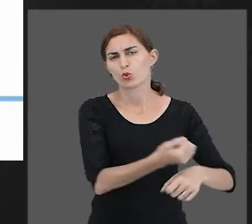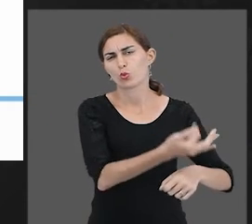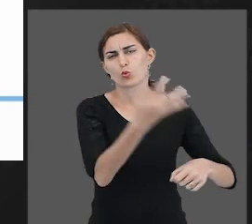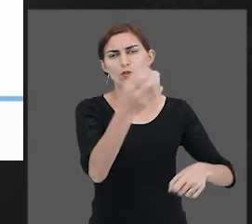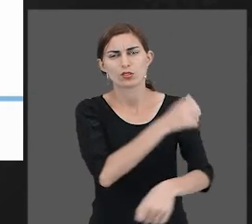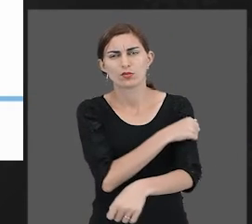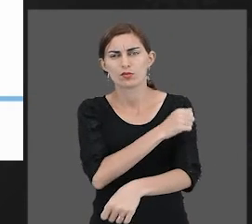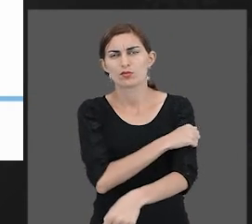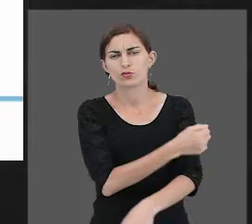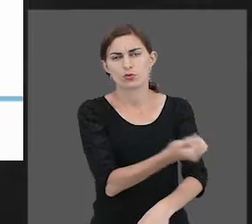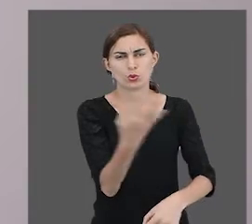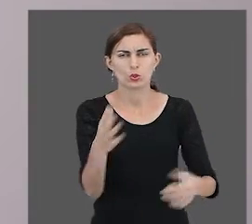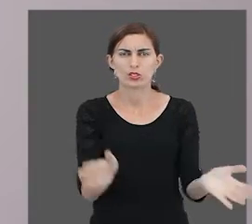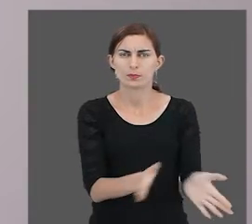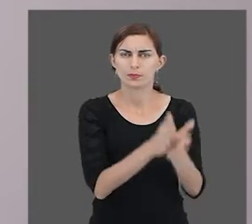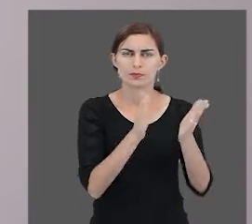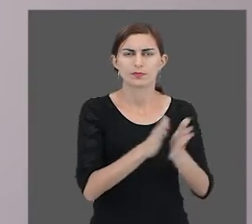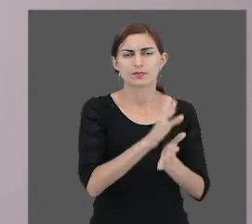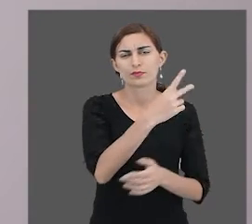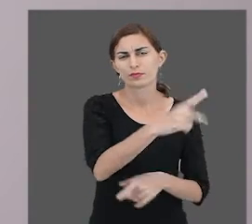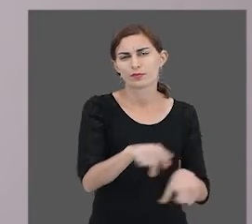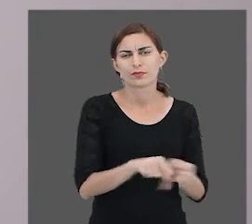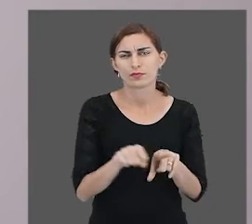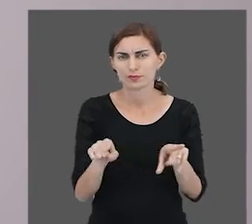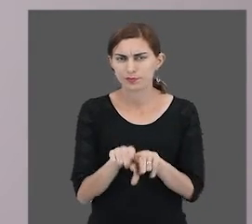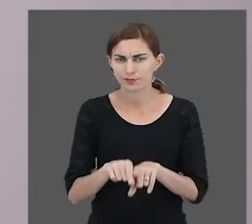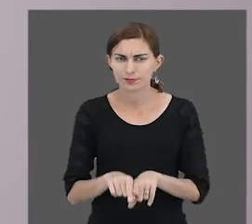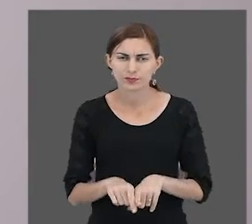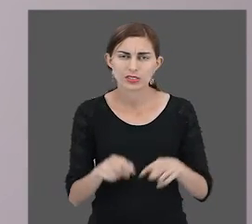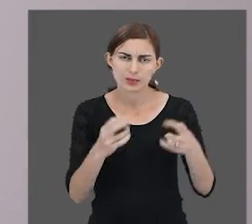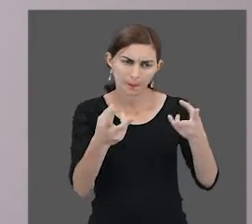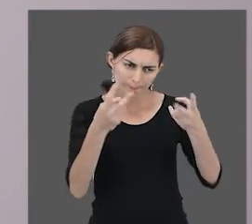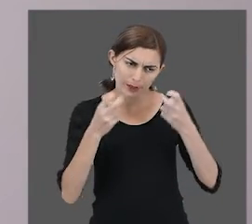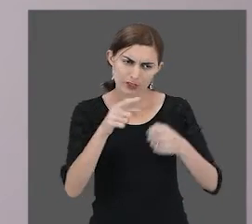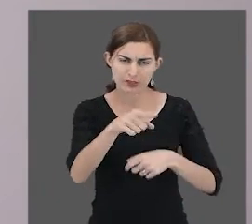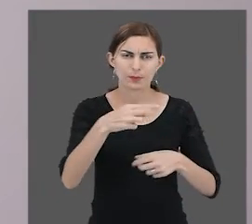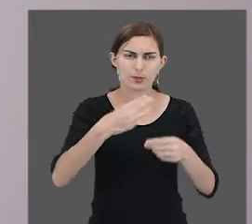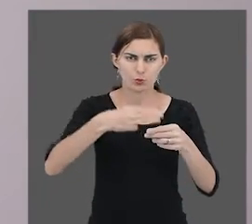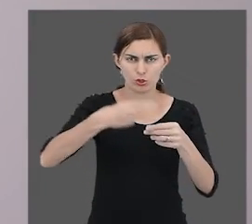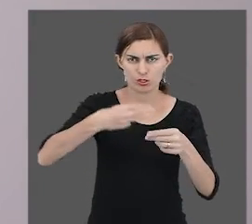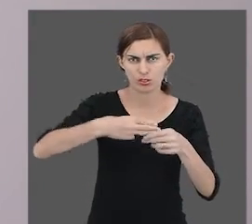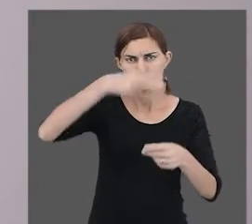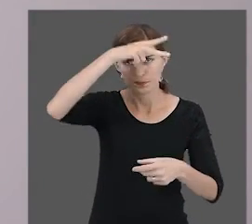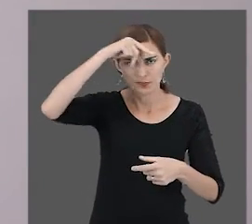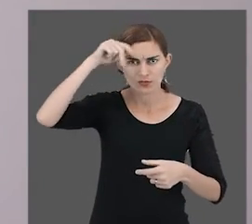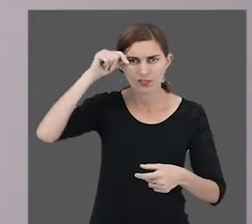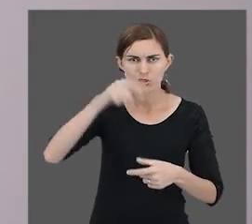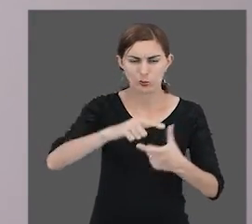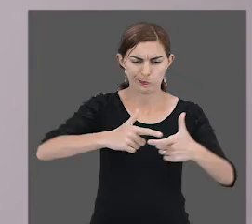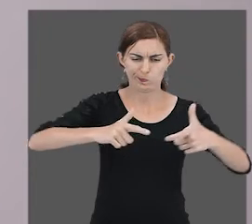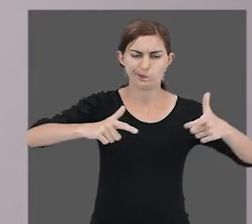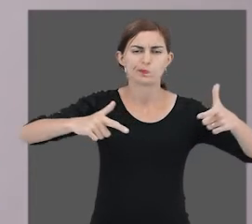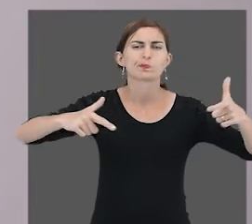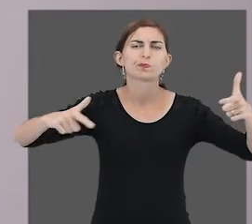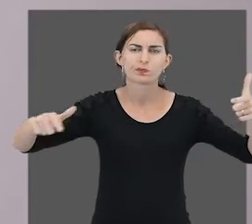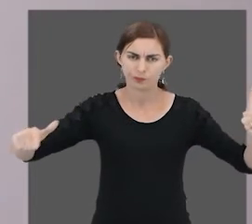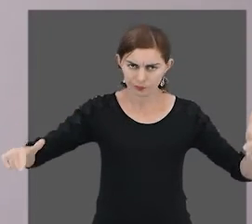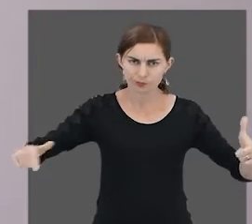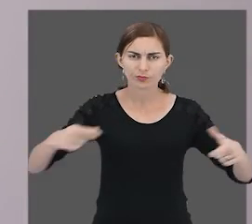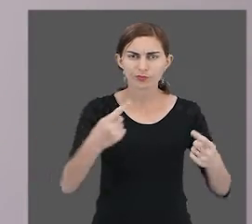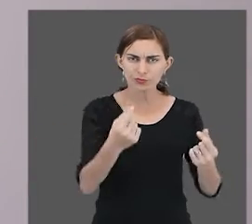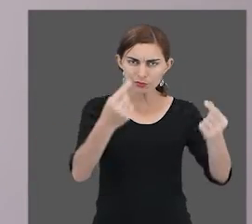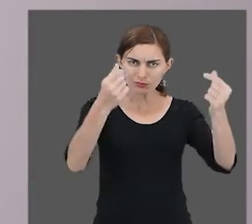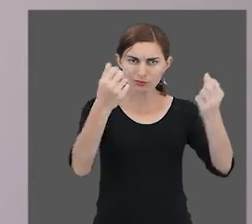do município na linha de pobreza. Então, a gente percebe que se eu tenho um município que ele tem uma grande extensão territorial,